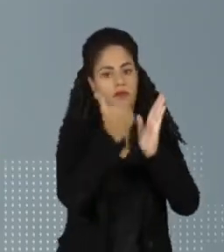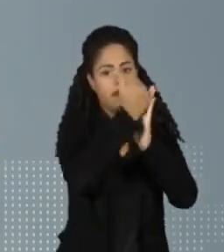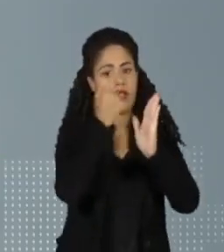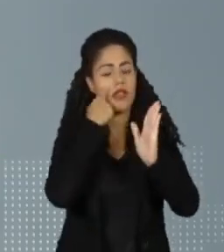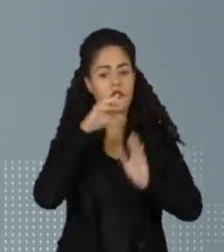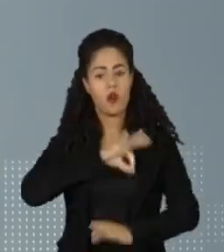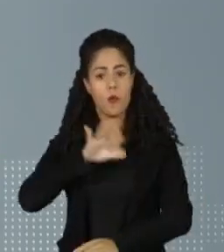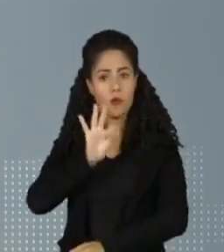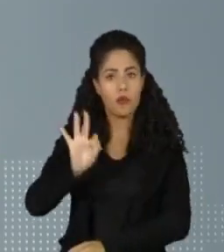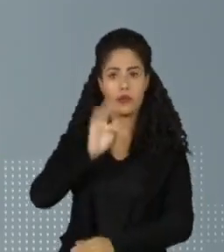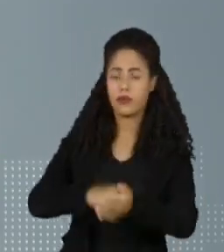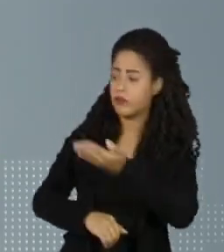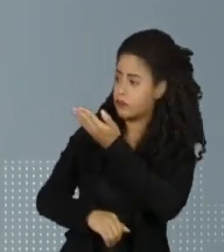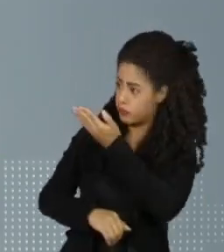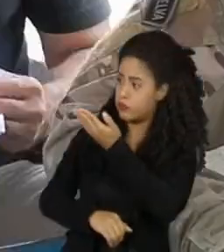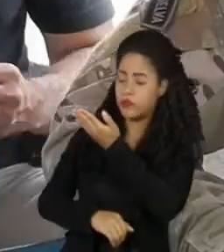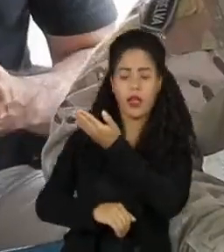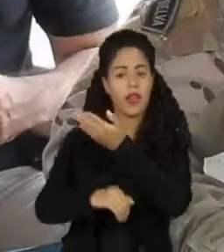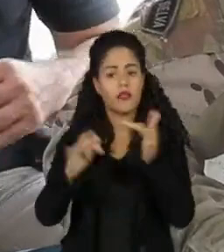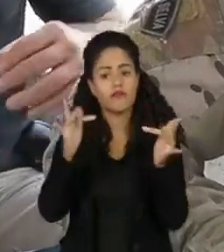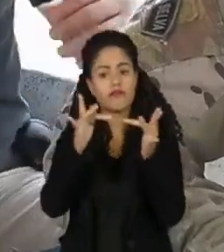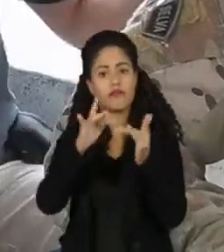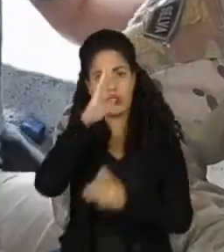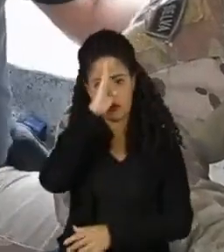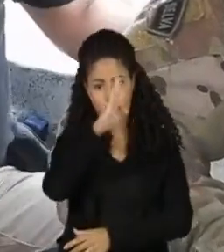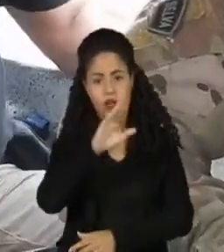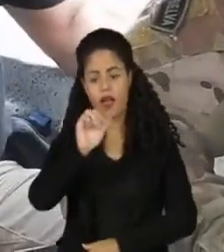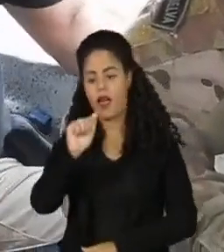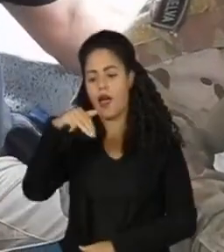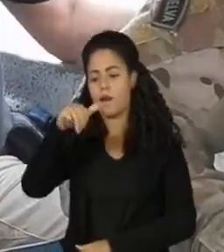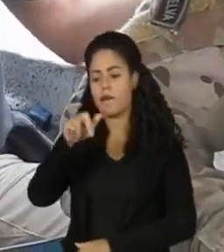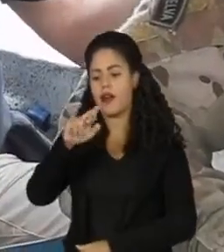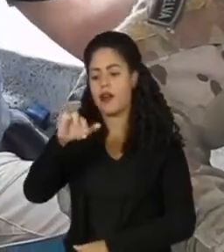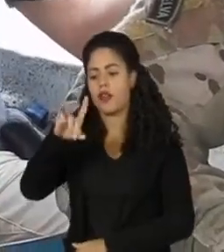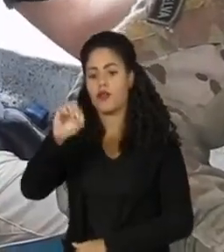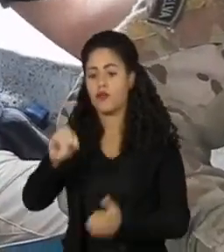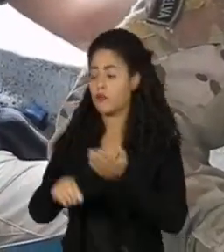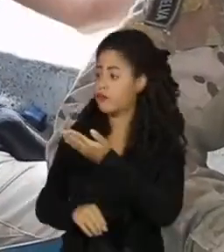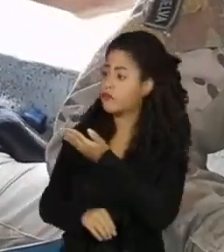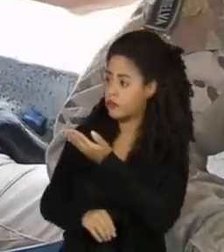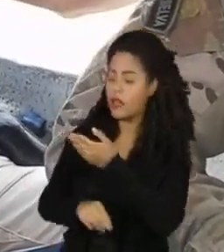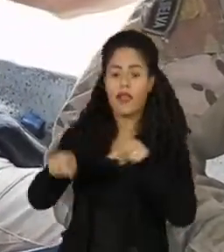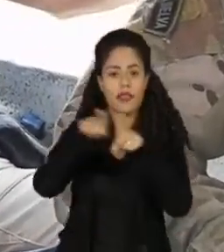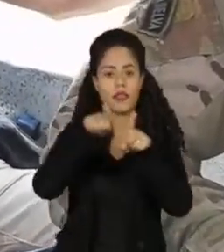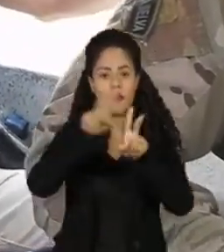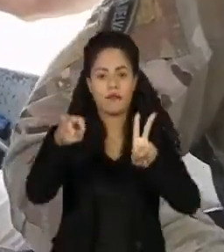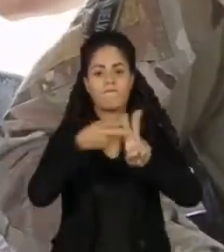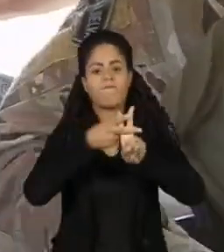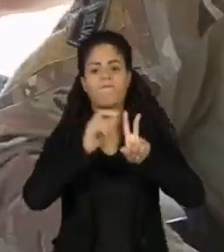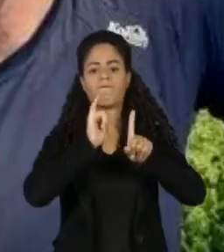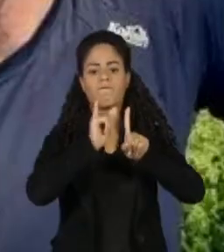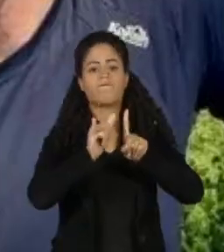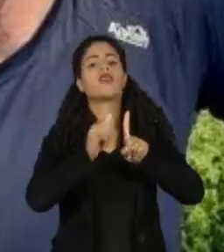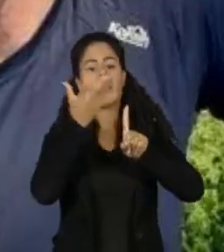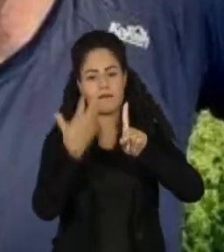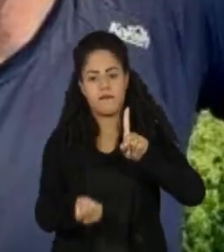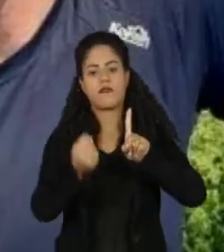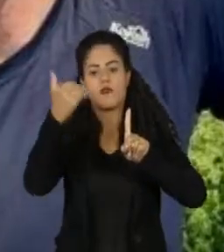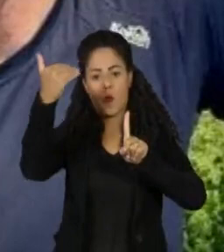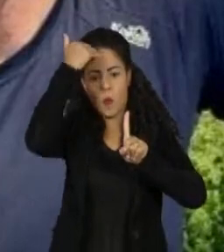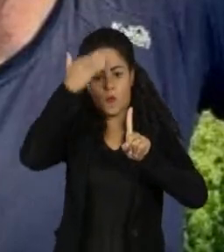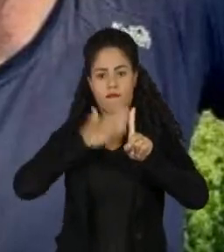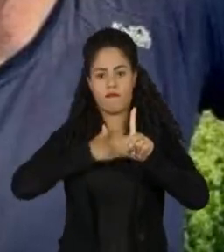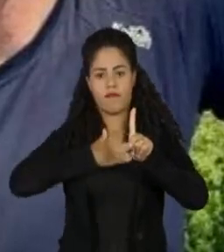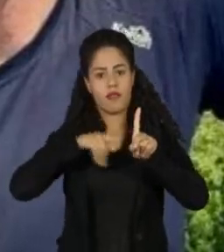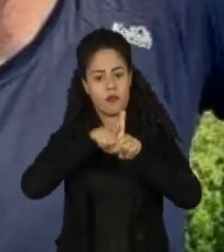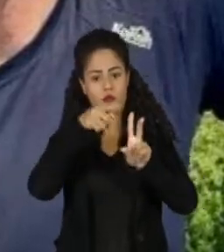polícia, Colômbia tinha relação direta com Amarildo da Costa Oliveira, conhecido como Pelado, que confessou participação nas mortes do indigenista